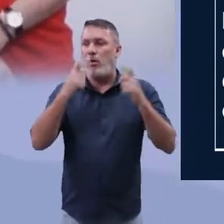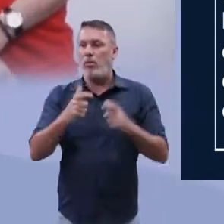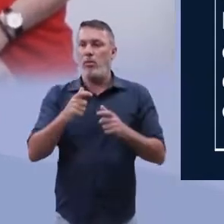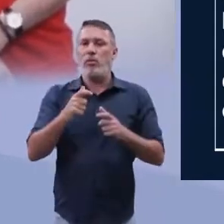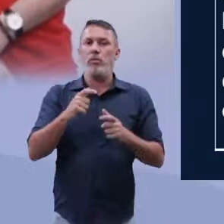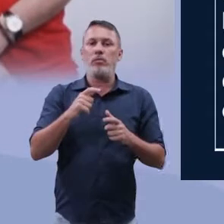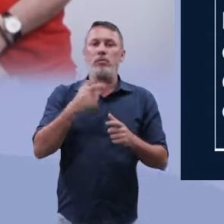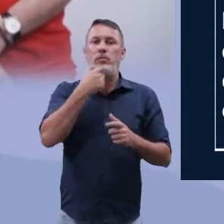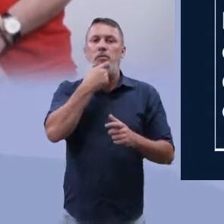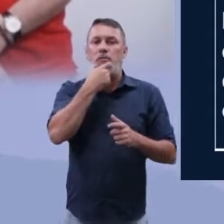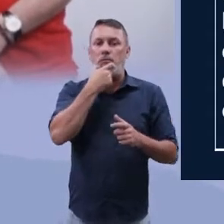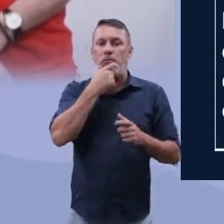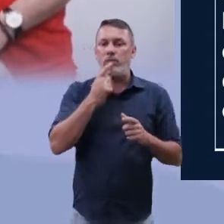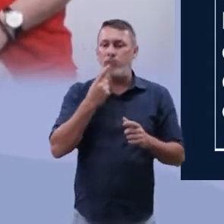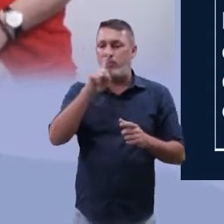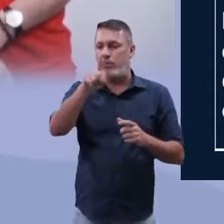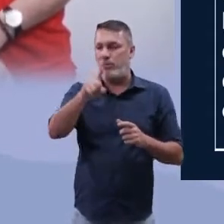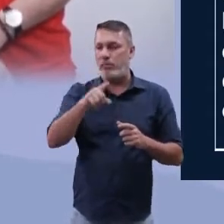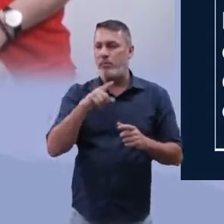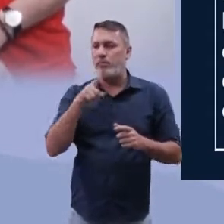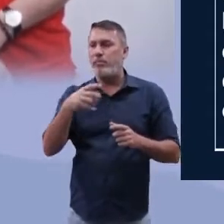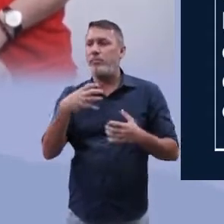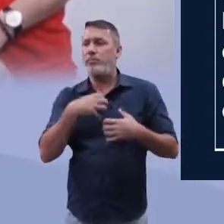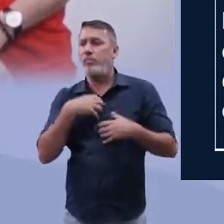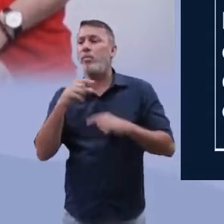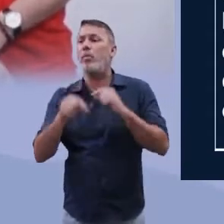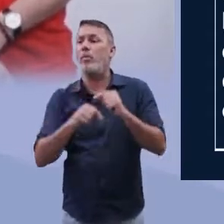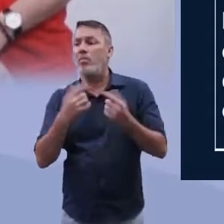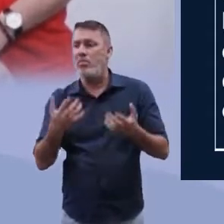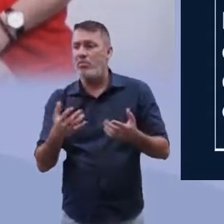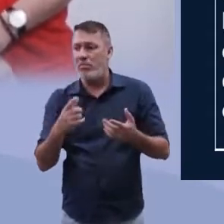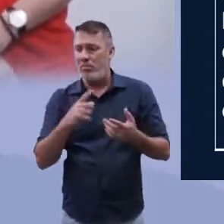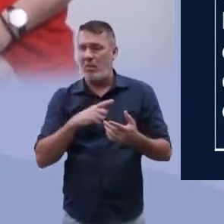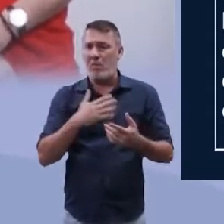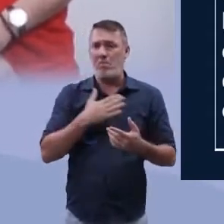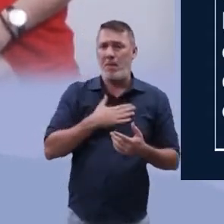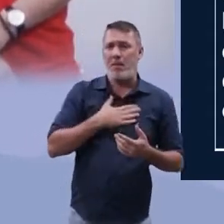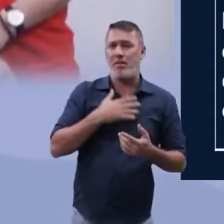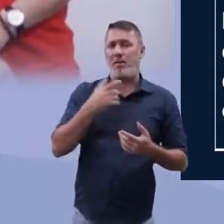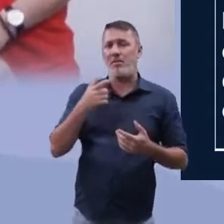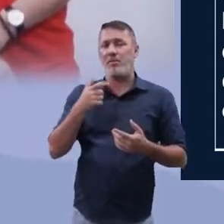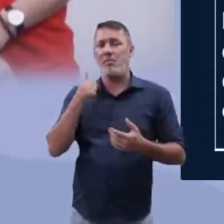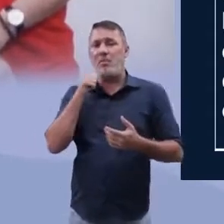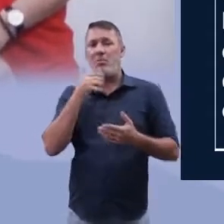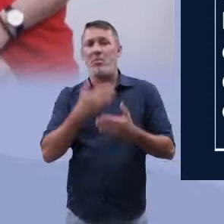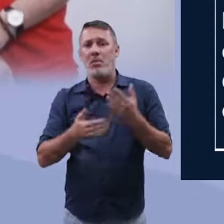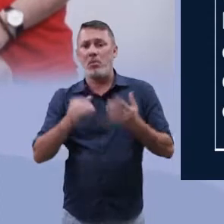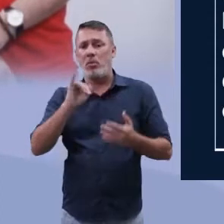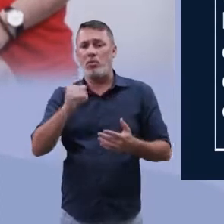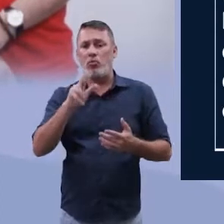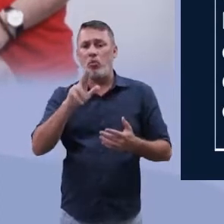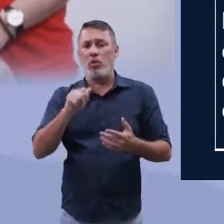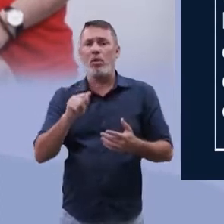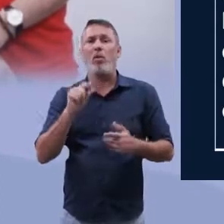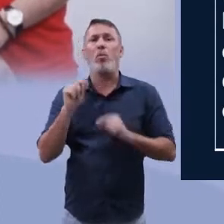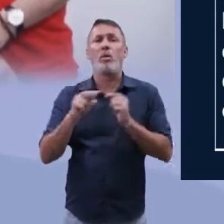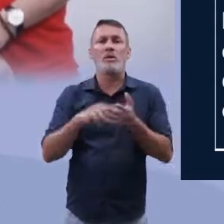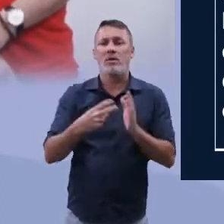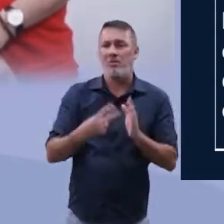isn't going to London. Então, a Julia não vai para Londres. Que pena, hein, Julia? Como é que ficou o resto